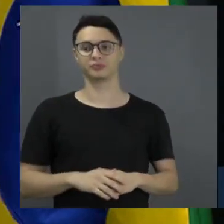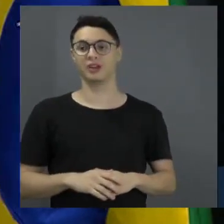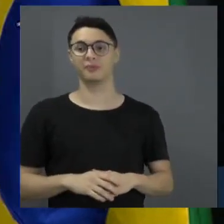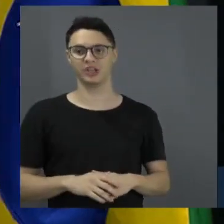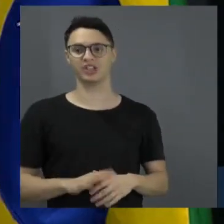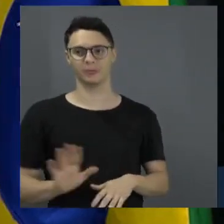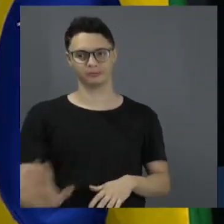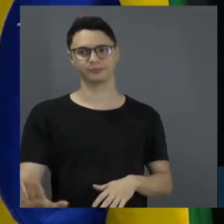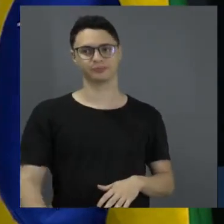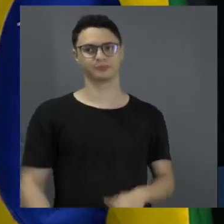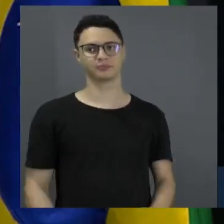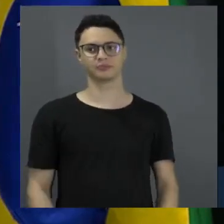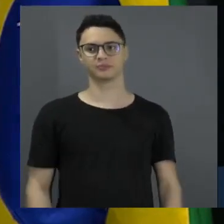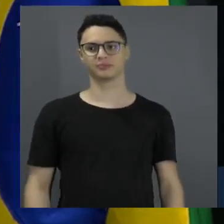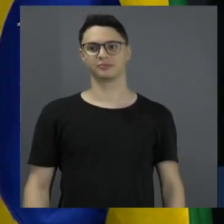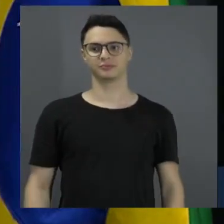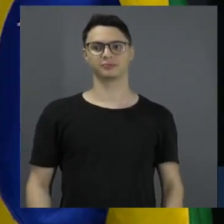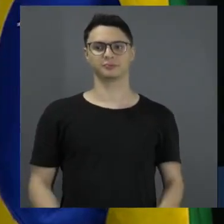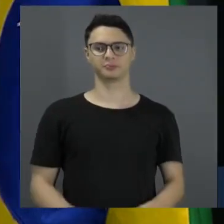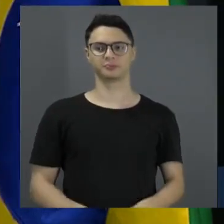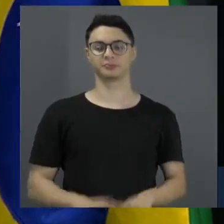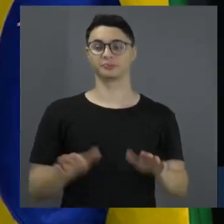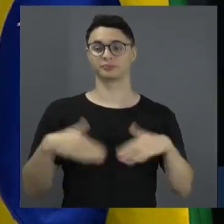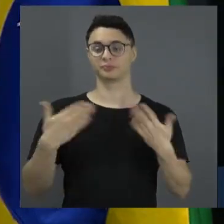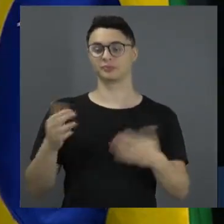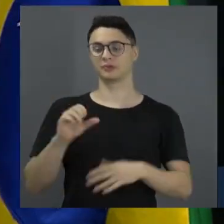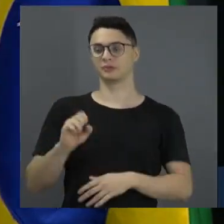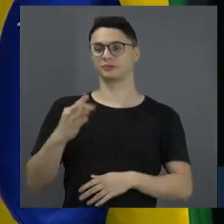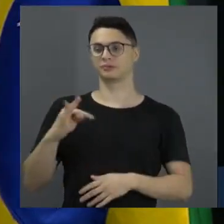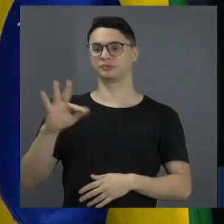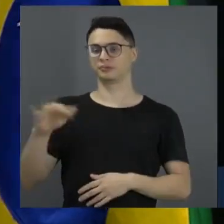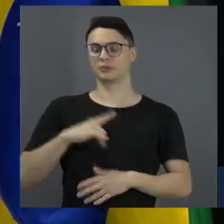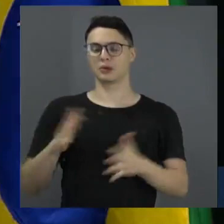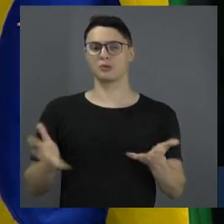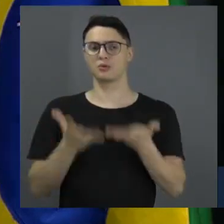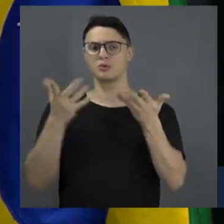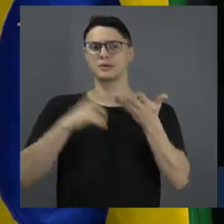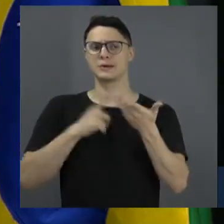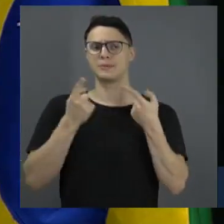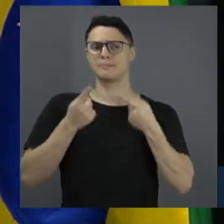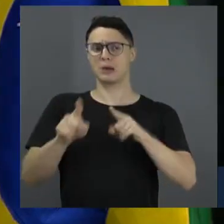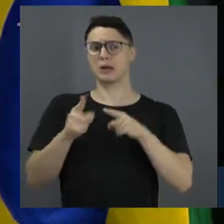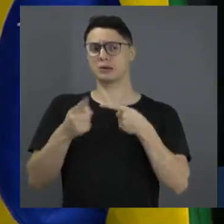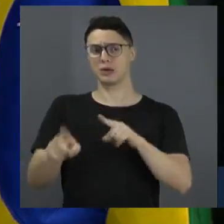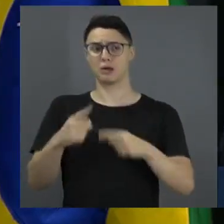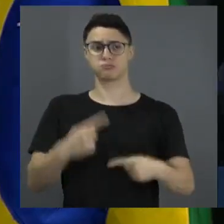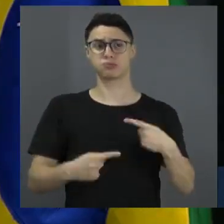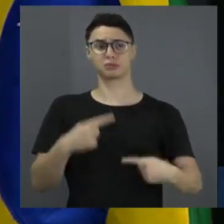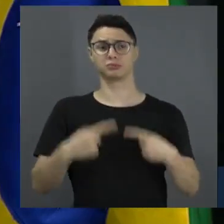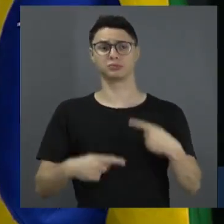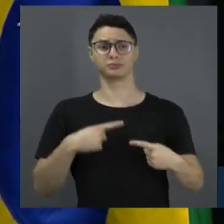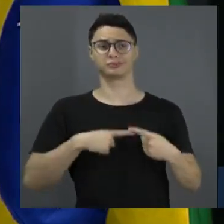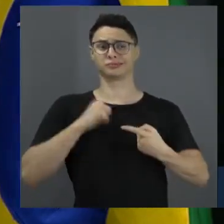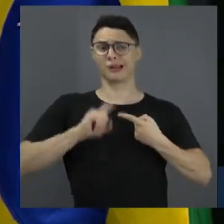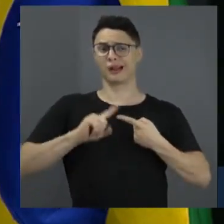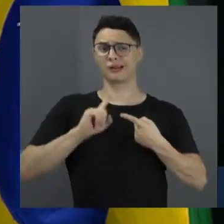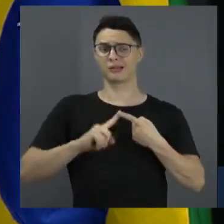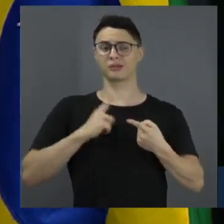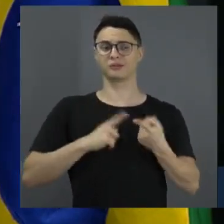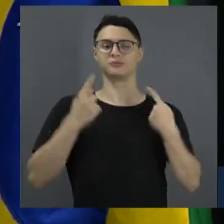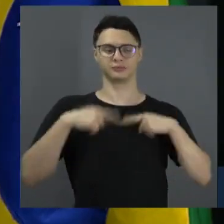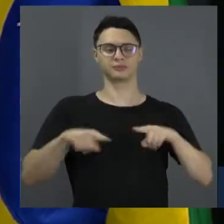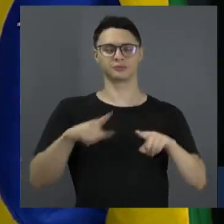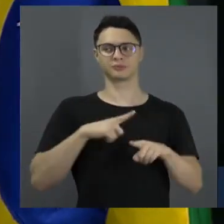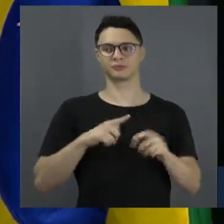nossa Constituição. O mesmo STF que promove a perseguição política e vingativa aos cidadãos